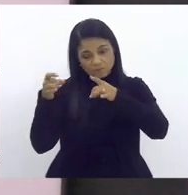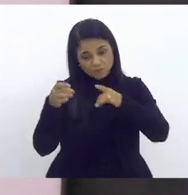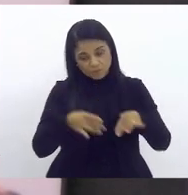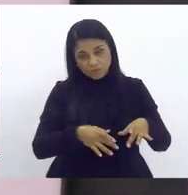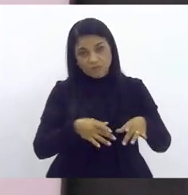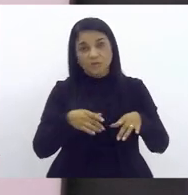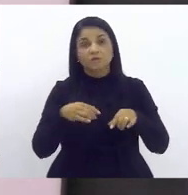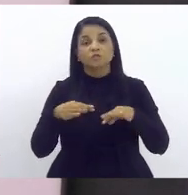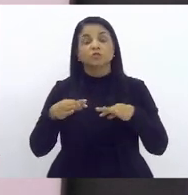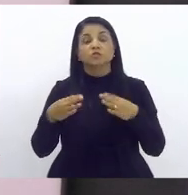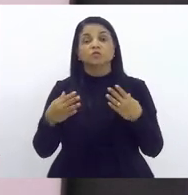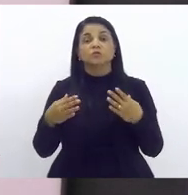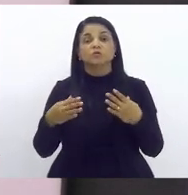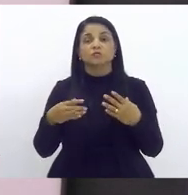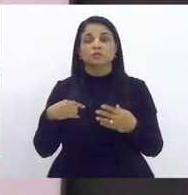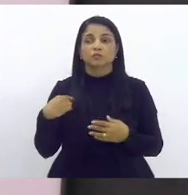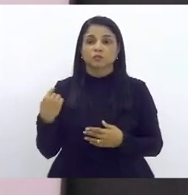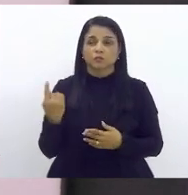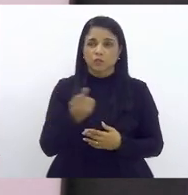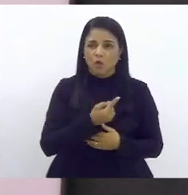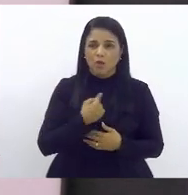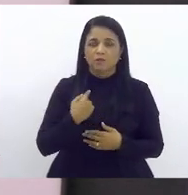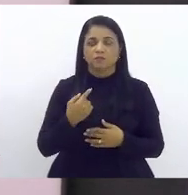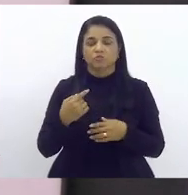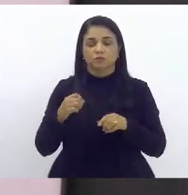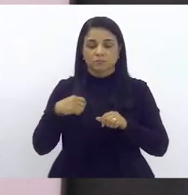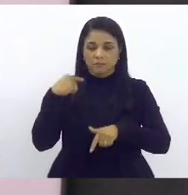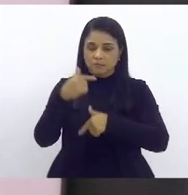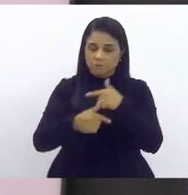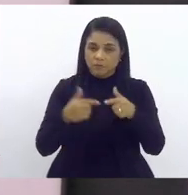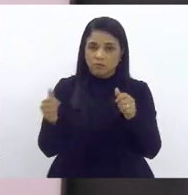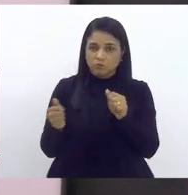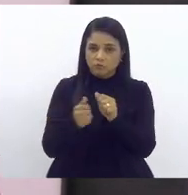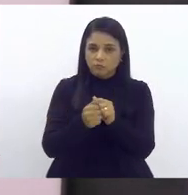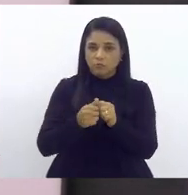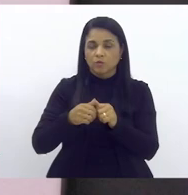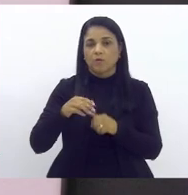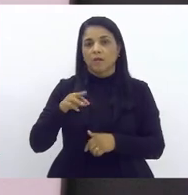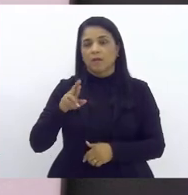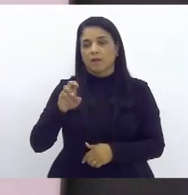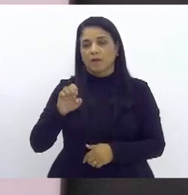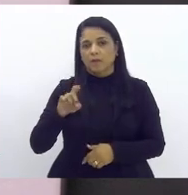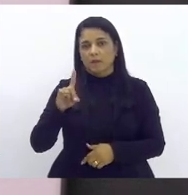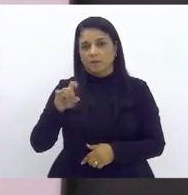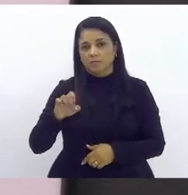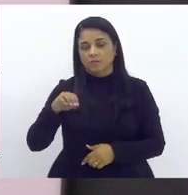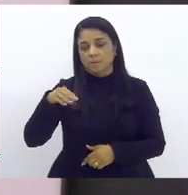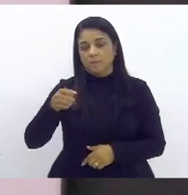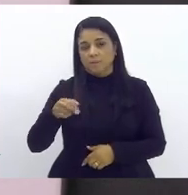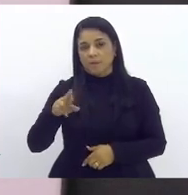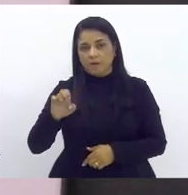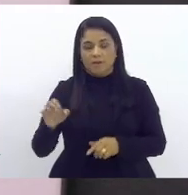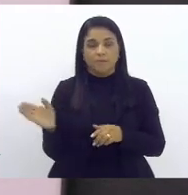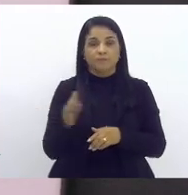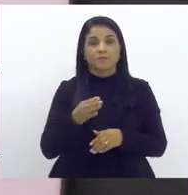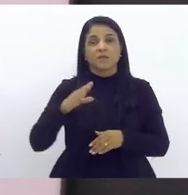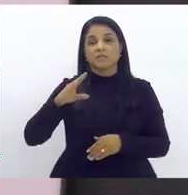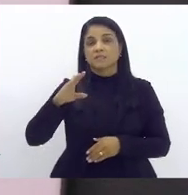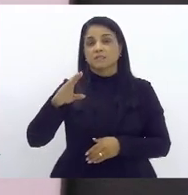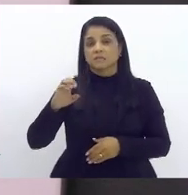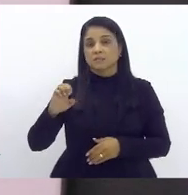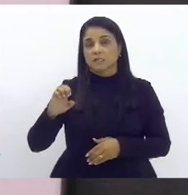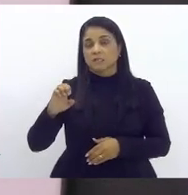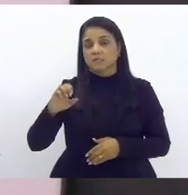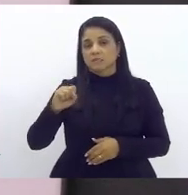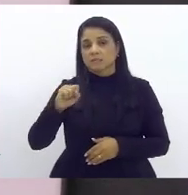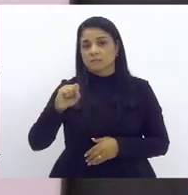porque nós estamos, eu estou fazendo um trabalho junto com a Redes da Maré, junto com o SESEC, porque vocês